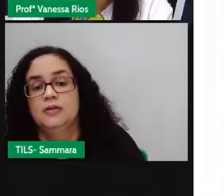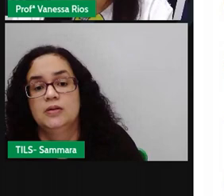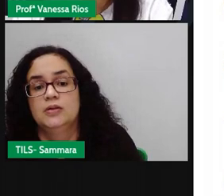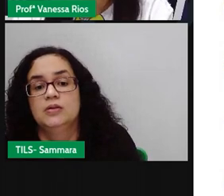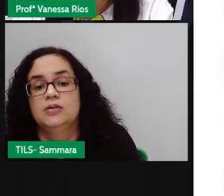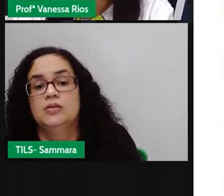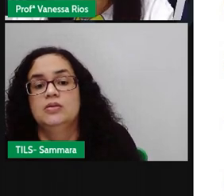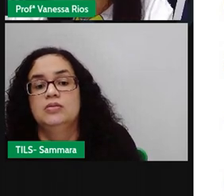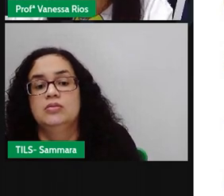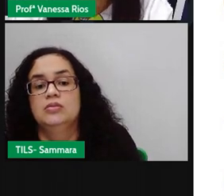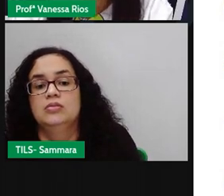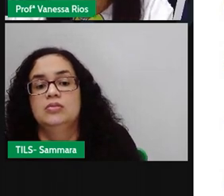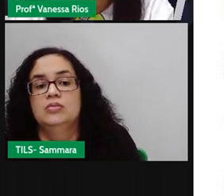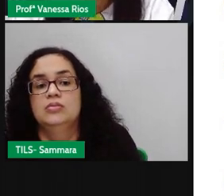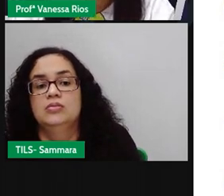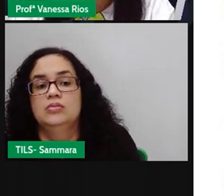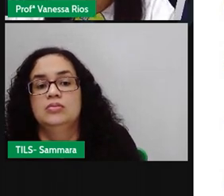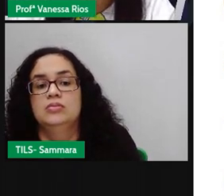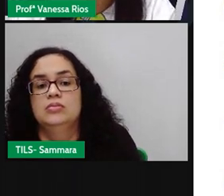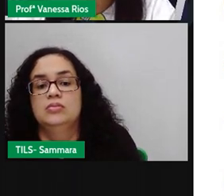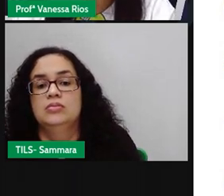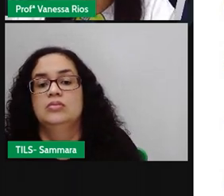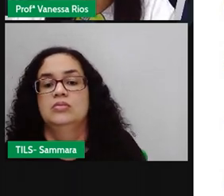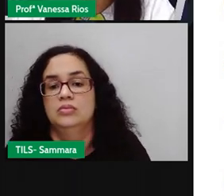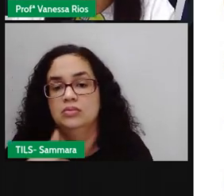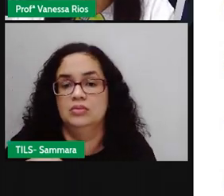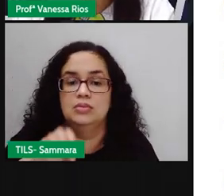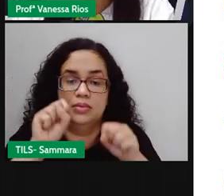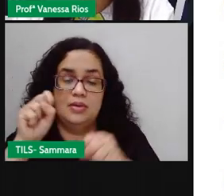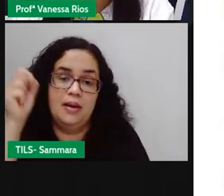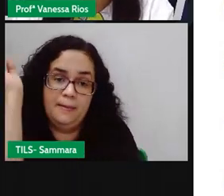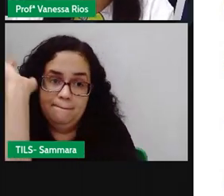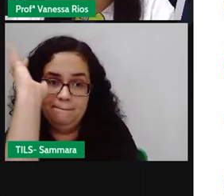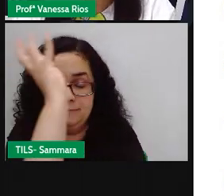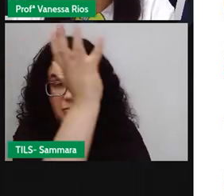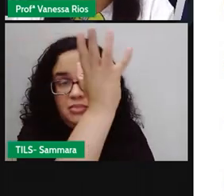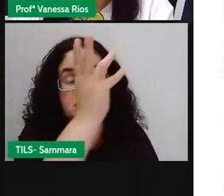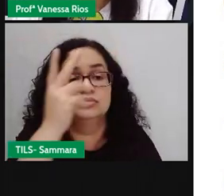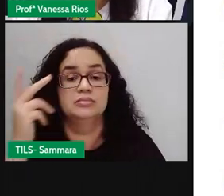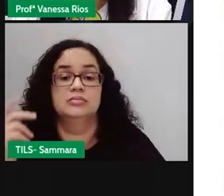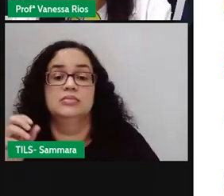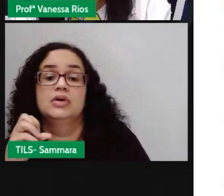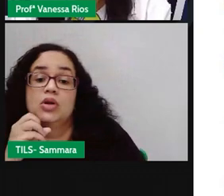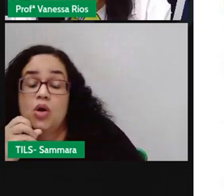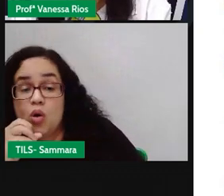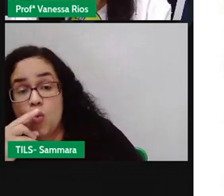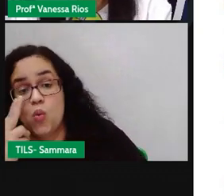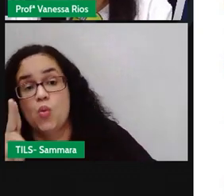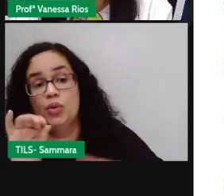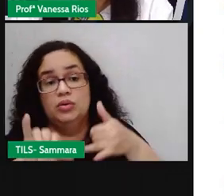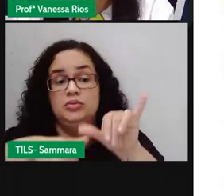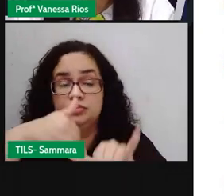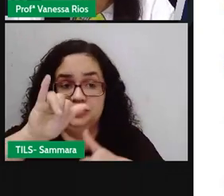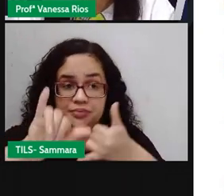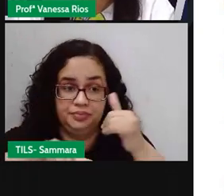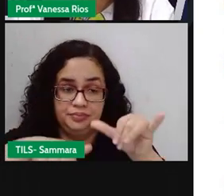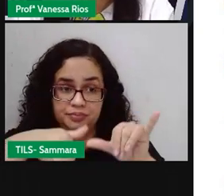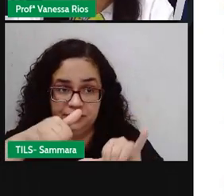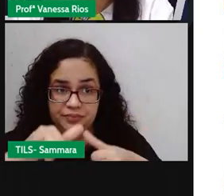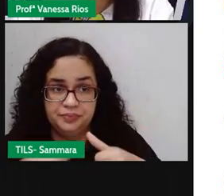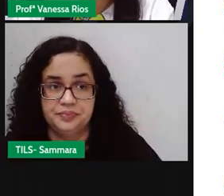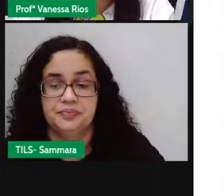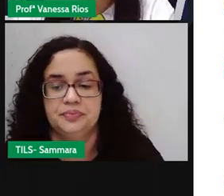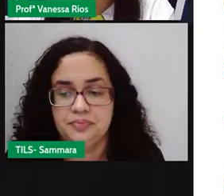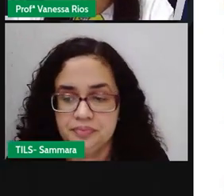características parecidas. E as fibras têxteis, que podem ser de origem naturais ou podem também